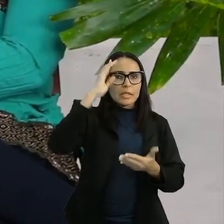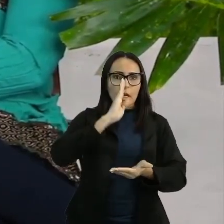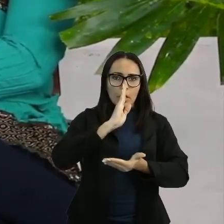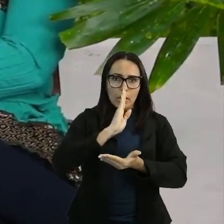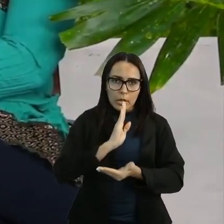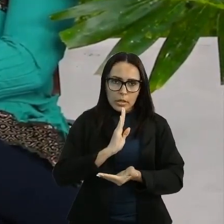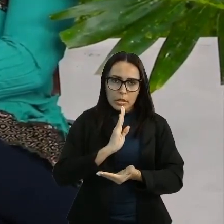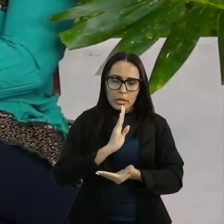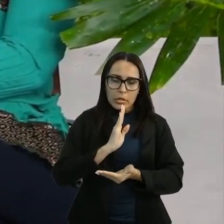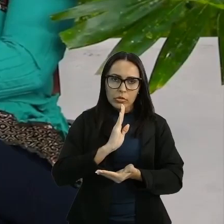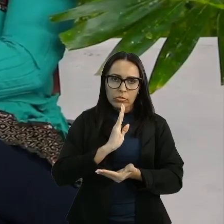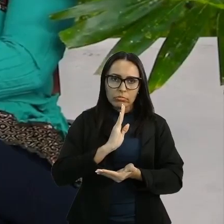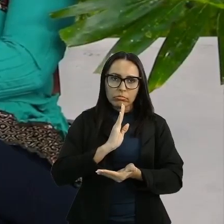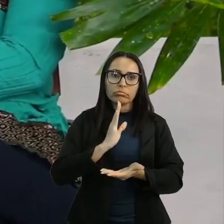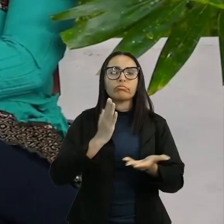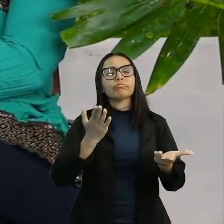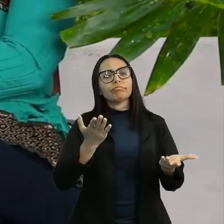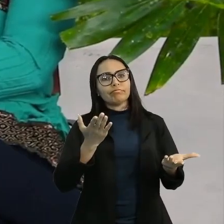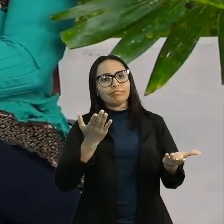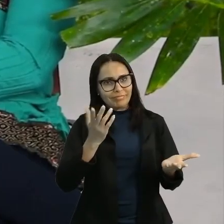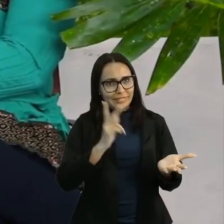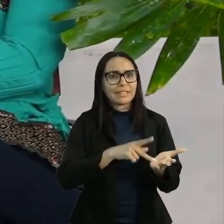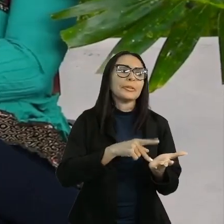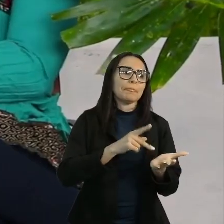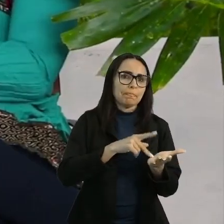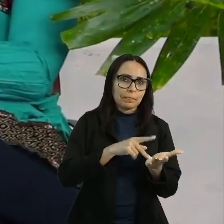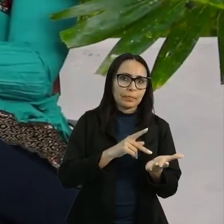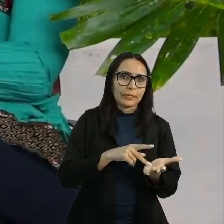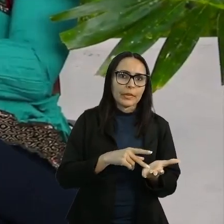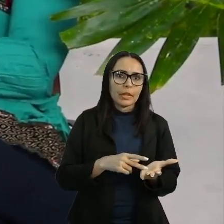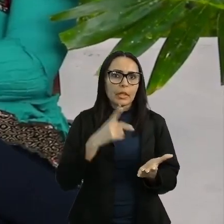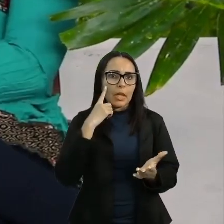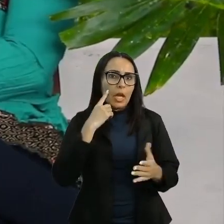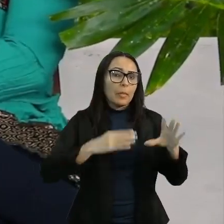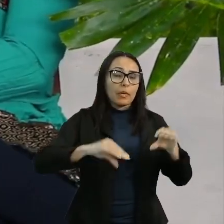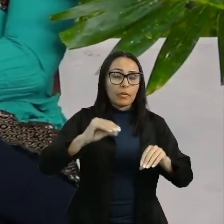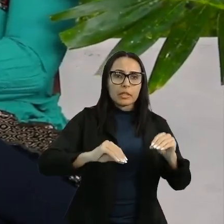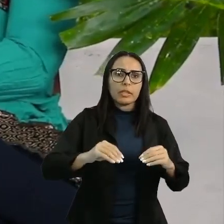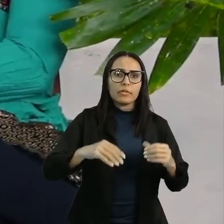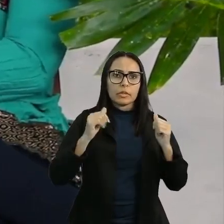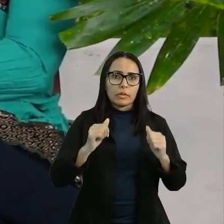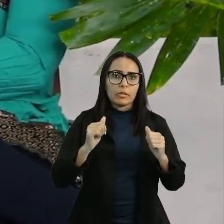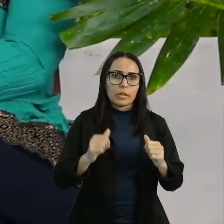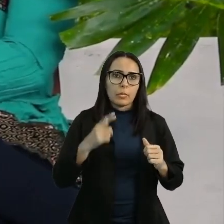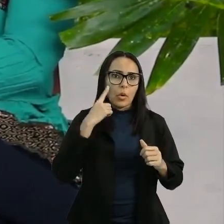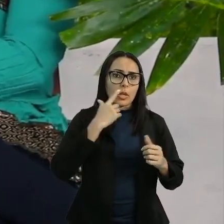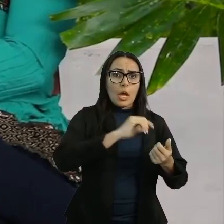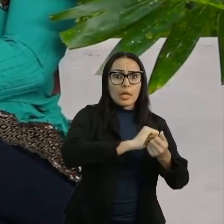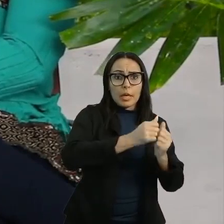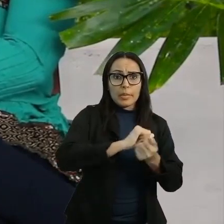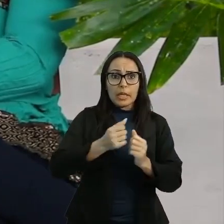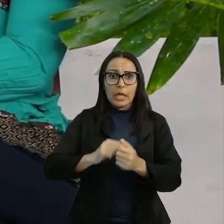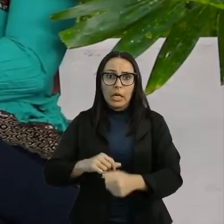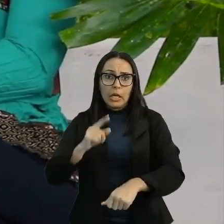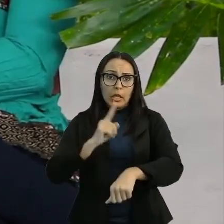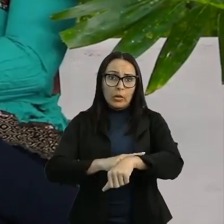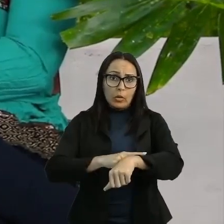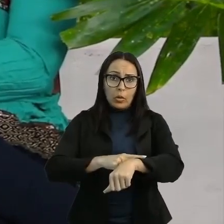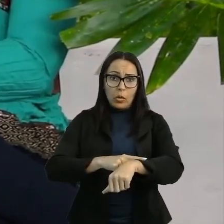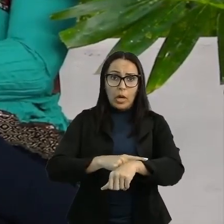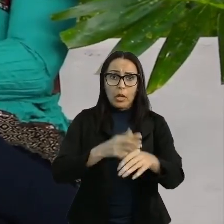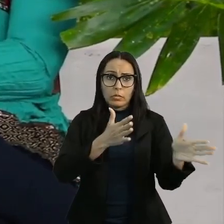da comunidade, e lá você é Melina. Isso. Aqui é Lakshmi Priya. Lakshmi Priya, é. E como é que tu dá? Tu atende, você chama Melina ou Lakshmi Priya lá fora, como é